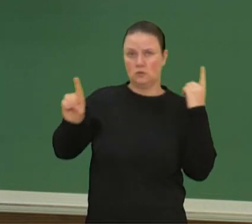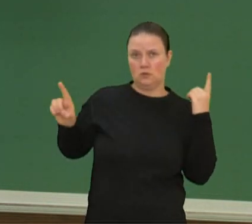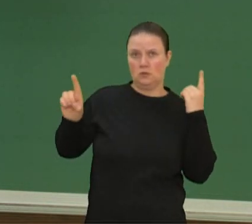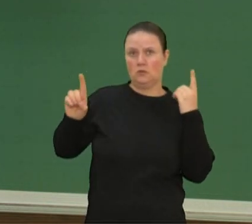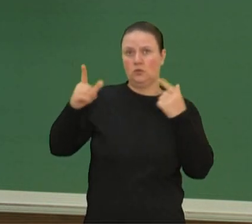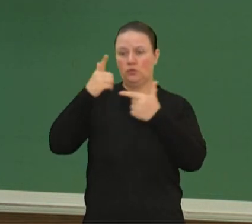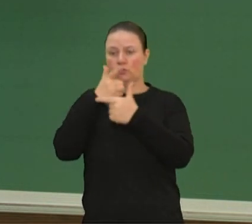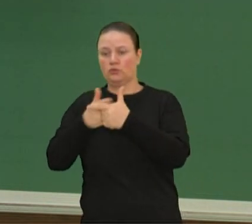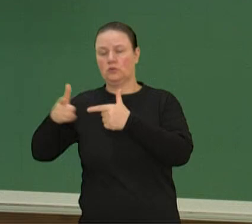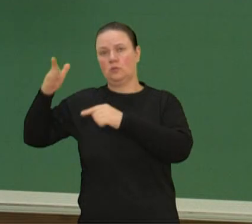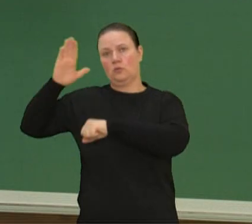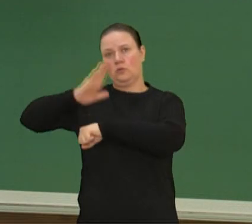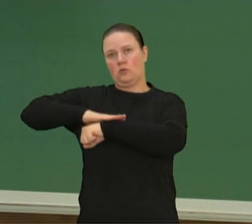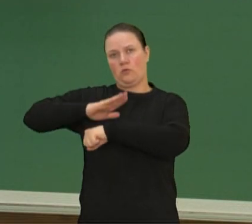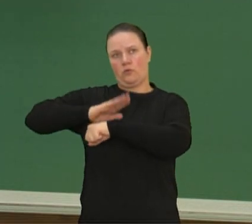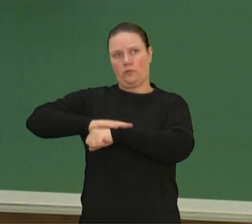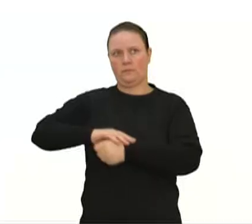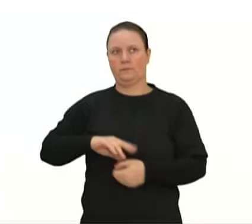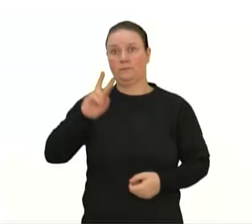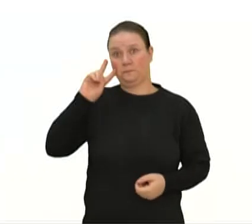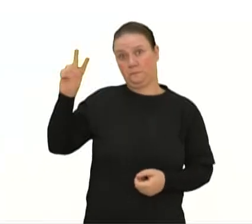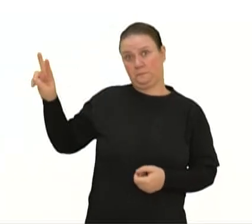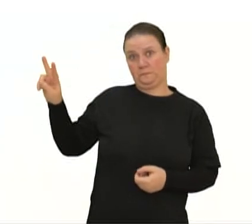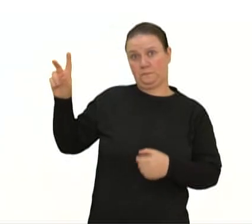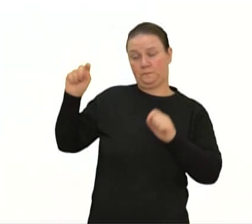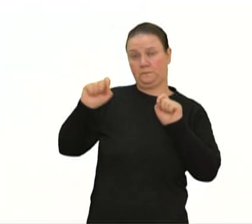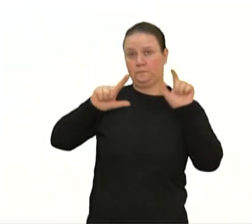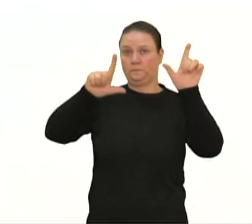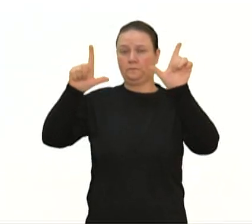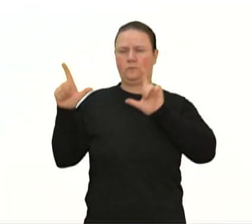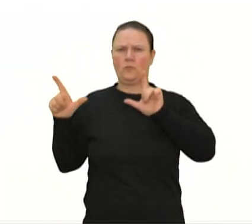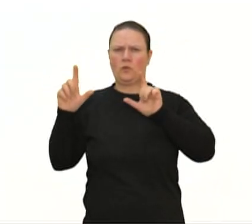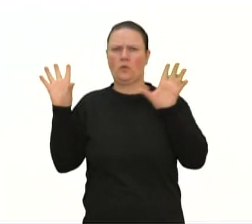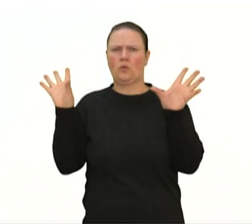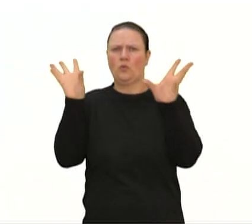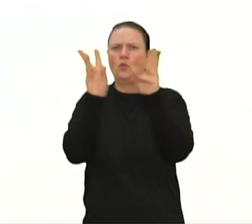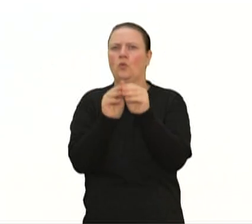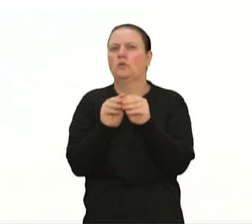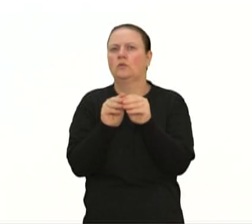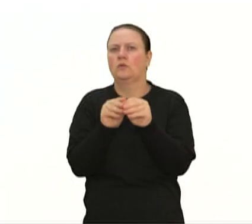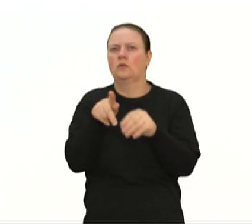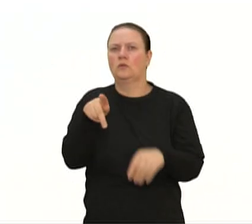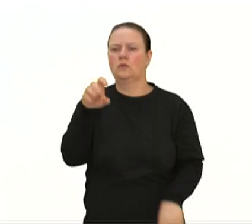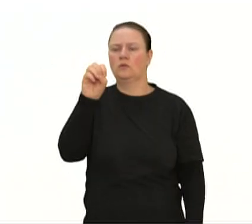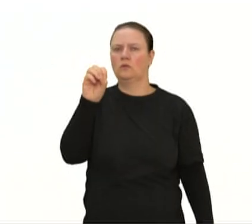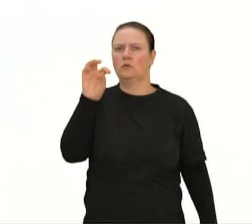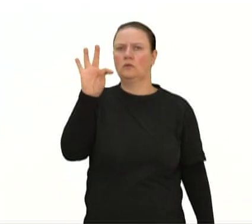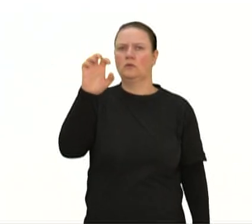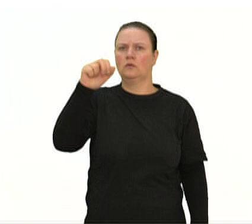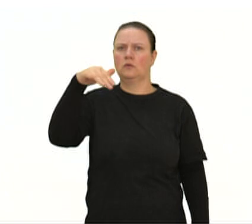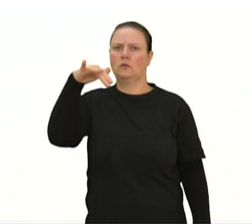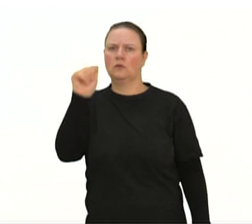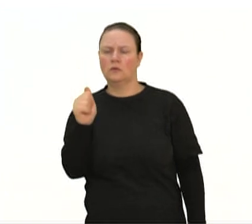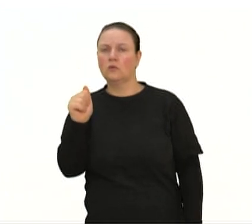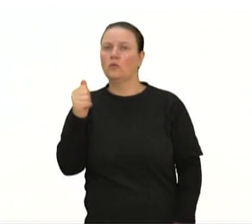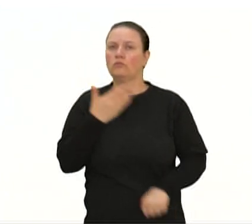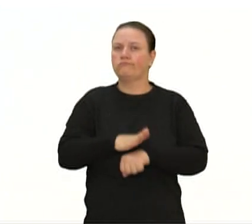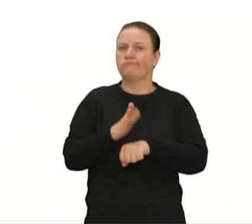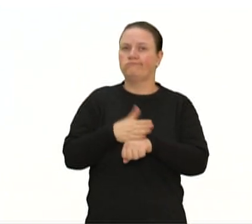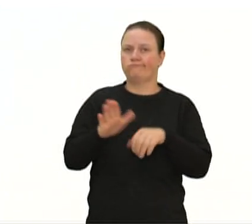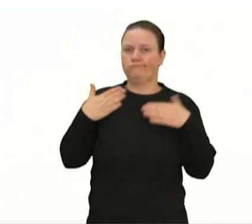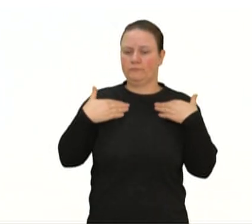tempo. Então, temos aqui um GIF para exemplificar o que seria a potência relacionada aos movimentos, ou seja, o exercício